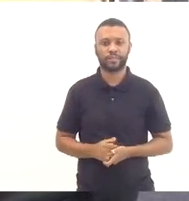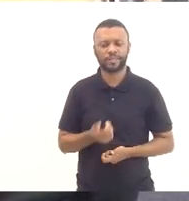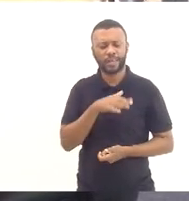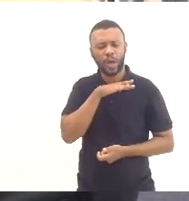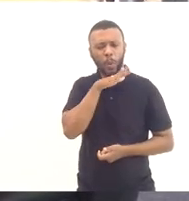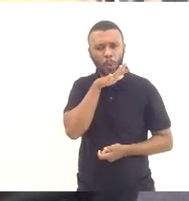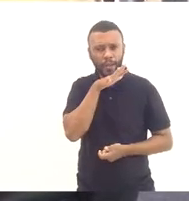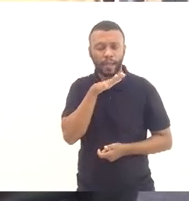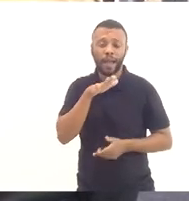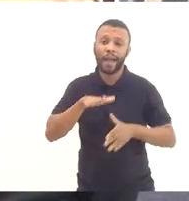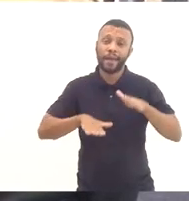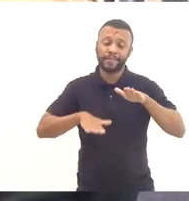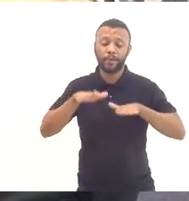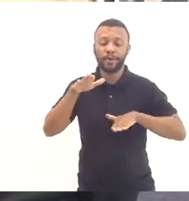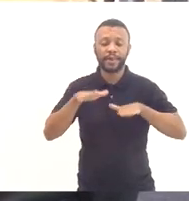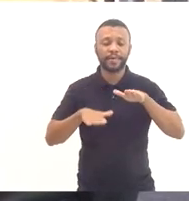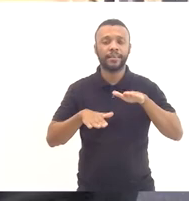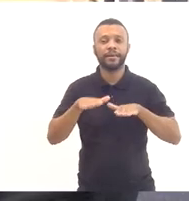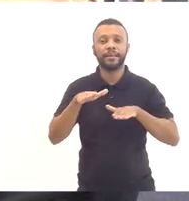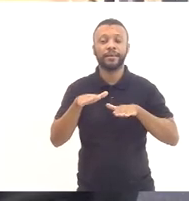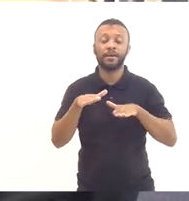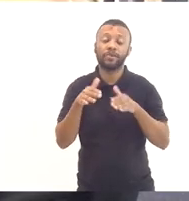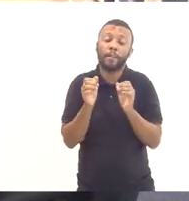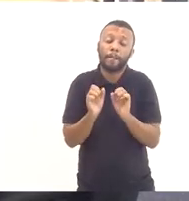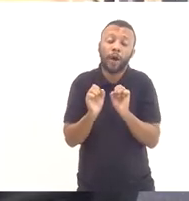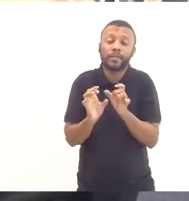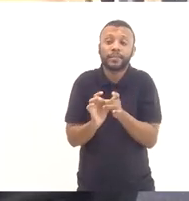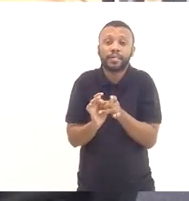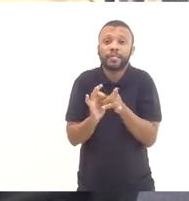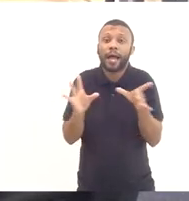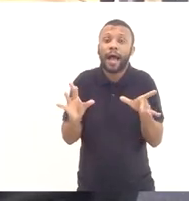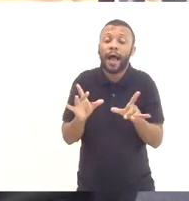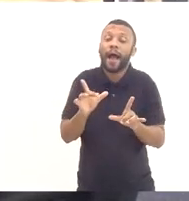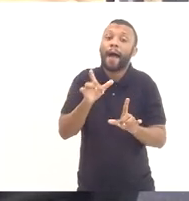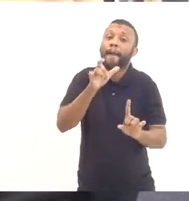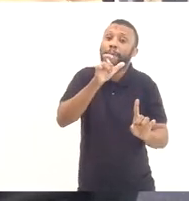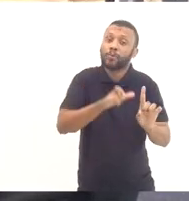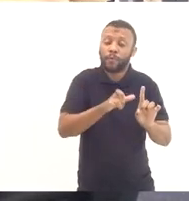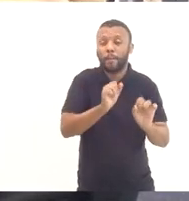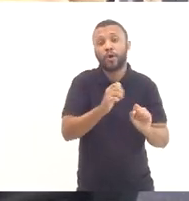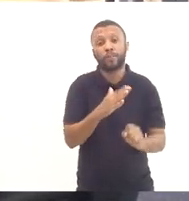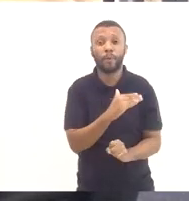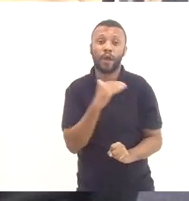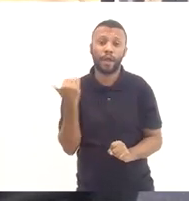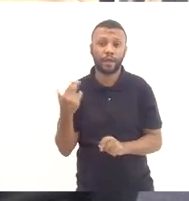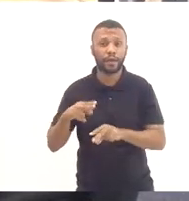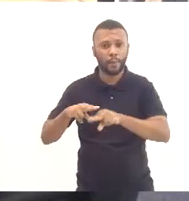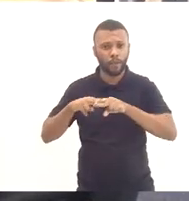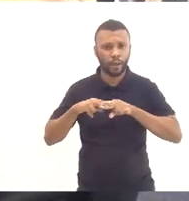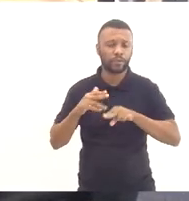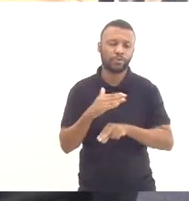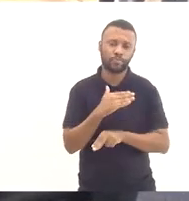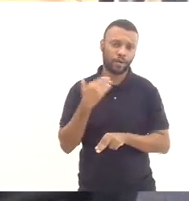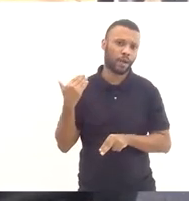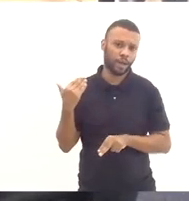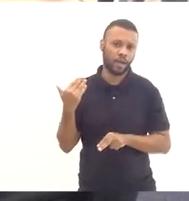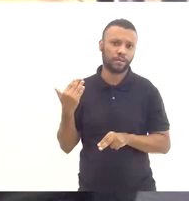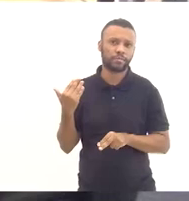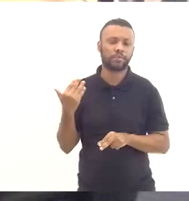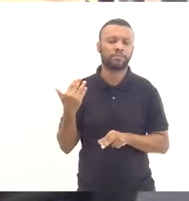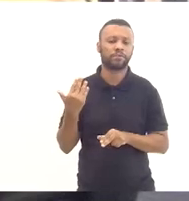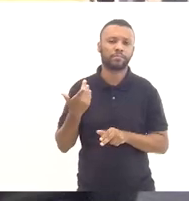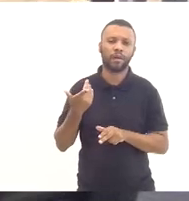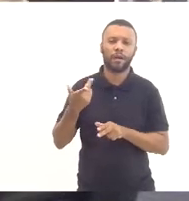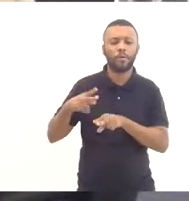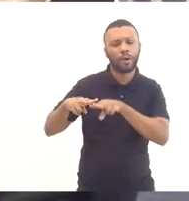né porque às vezes você pode deixar uma pessoa ir a óbito por conta de uma medicação por conta de um uma